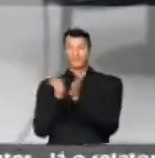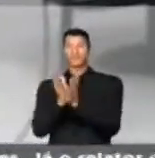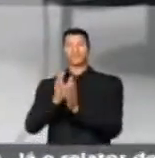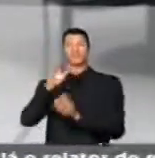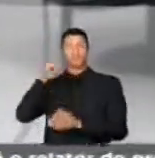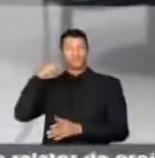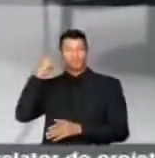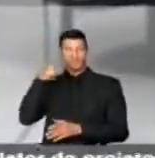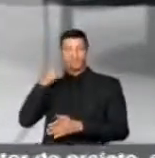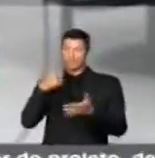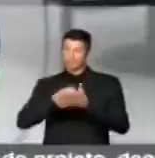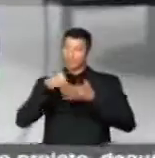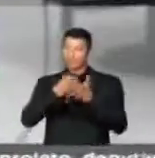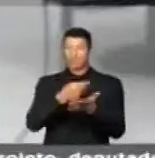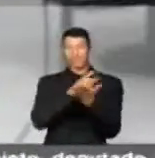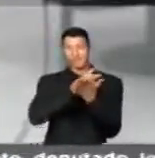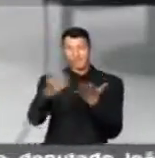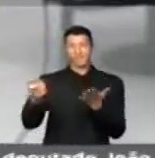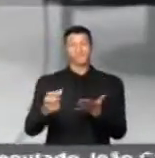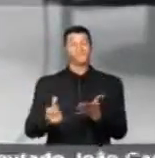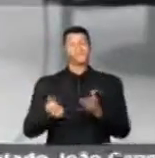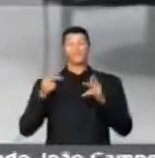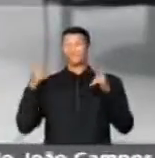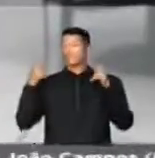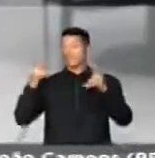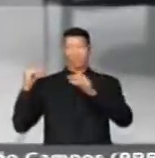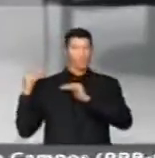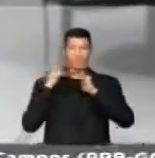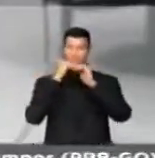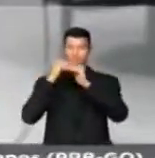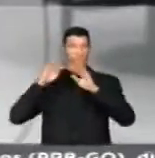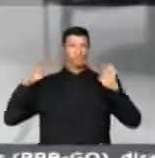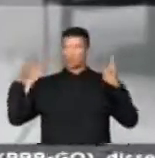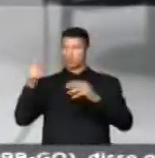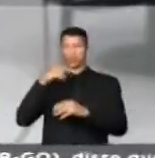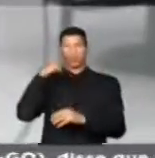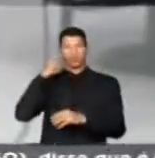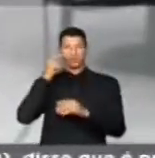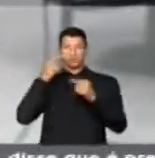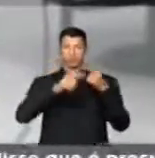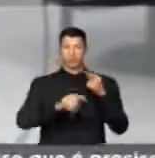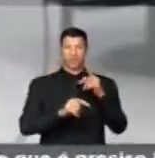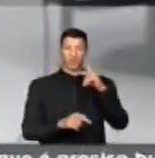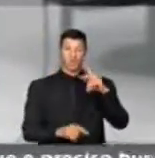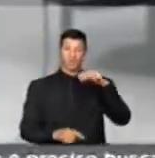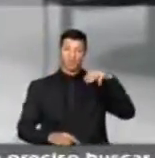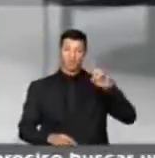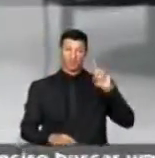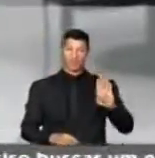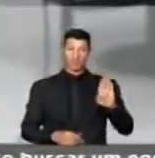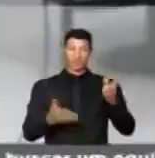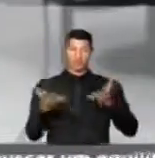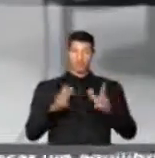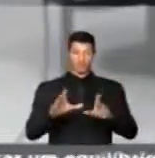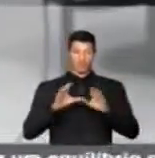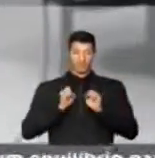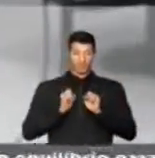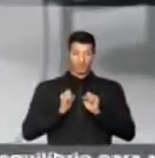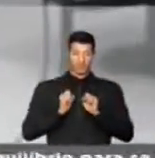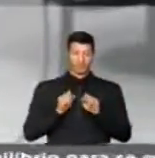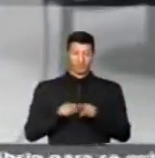foi valente na luta do impeachment, como todos os partidos de oposição. O PMDB, que agora assume,